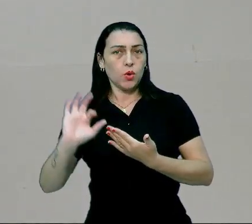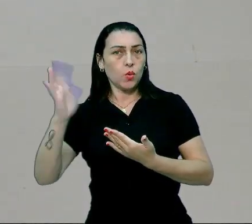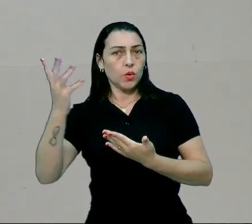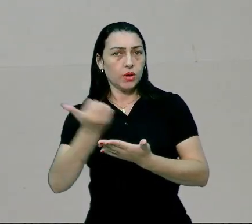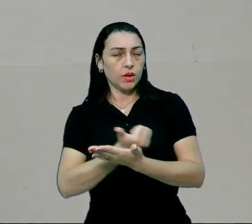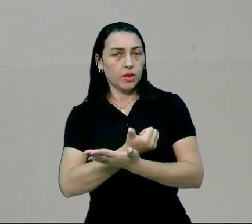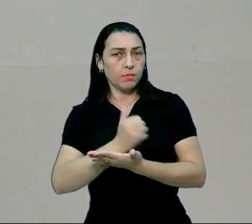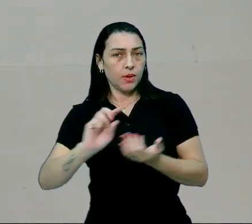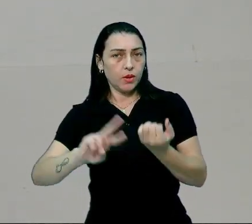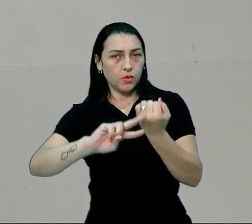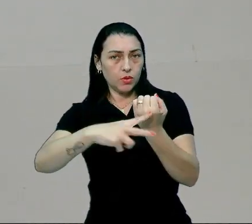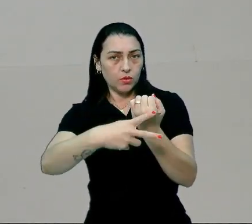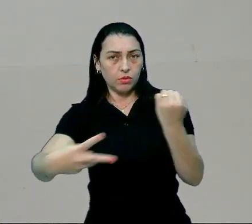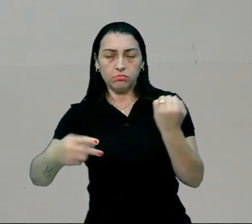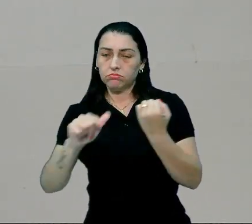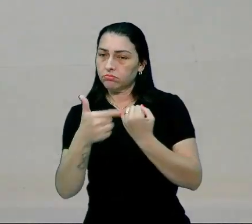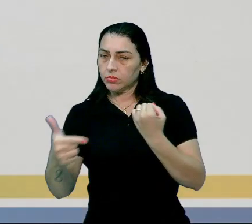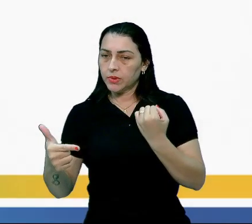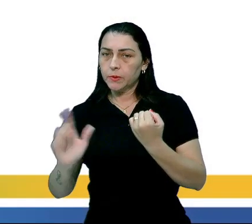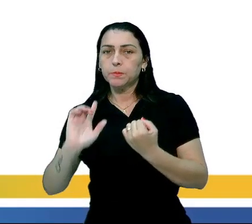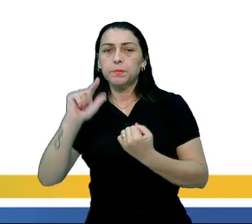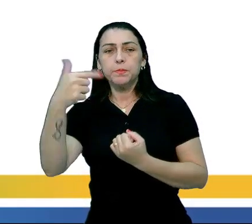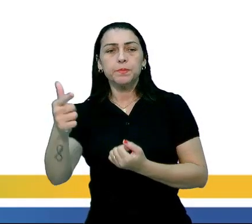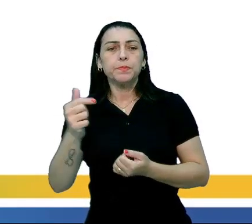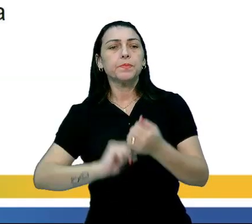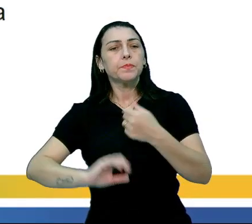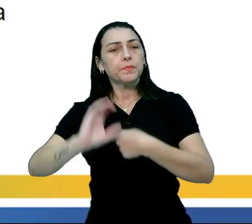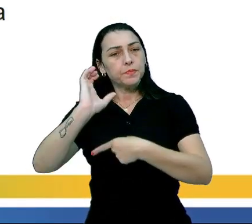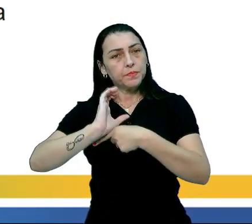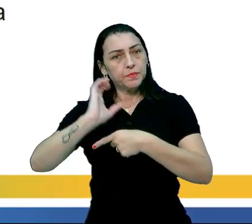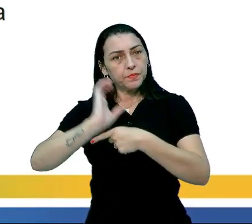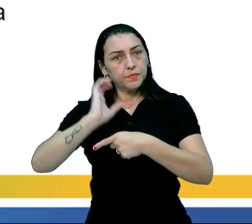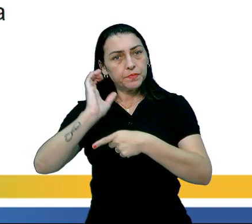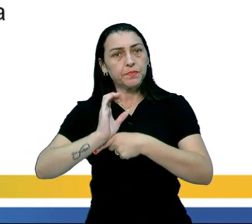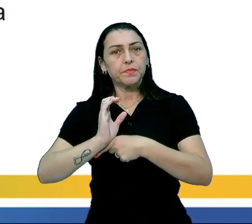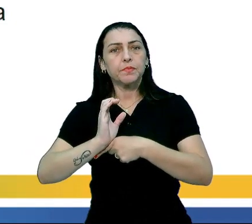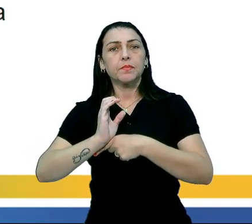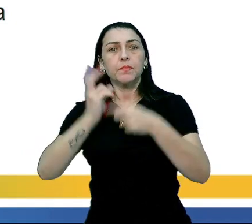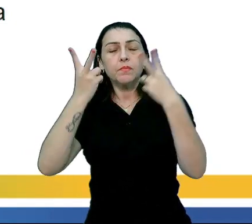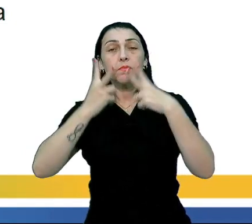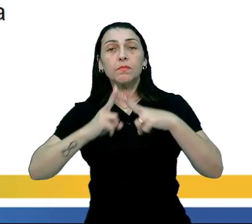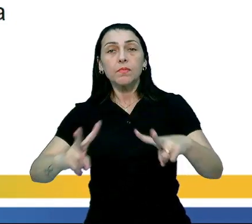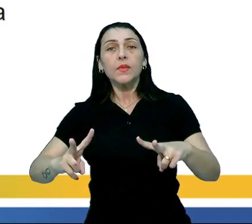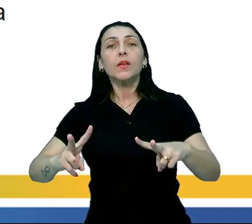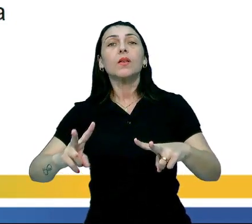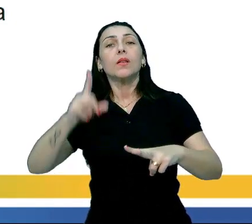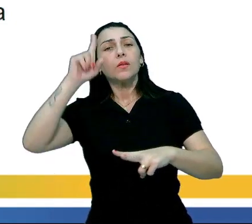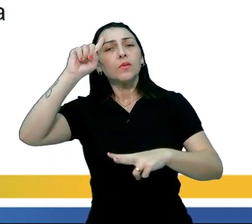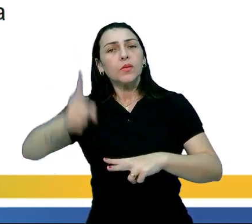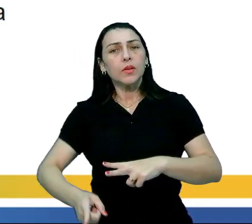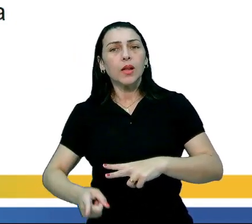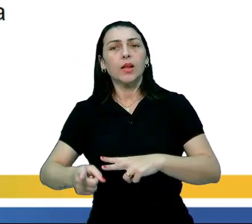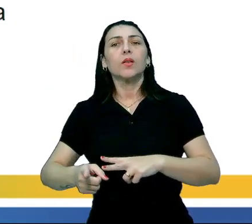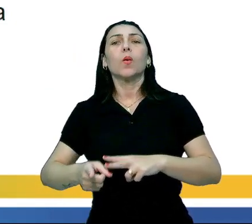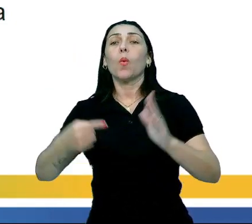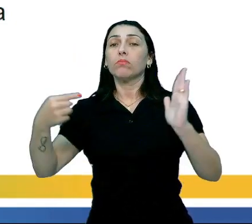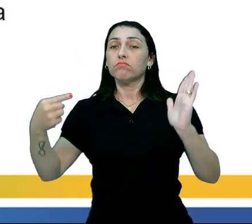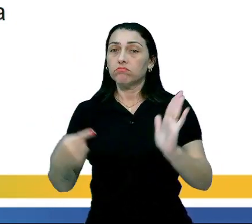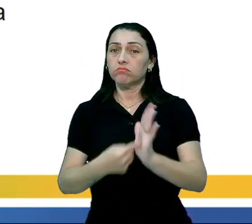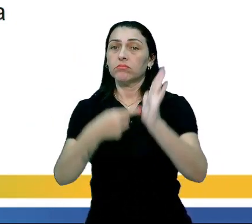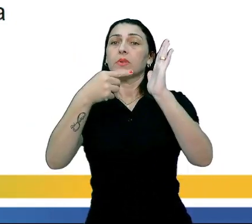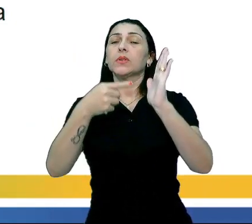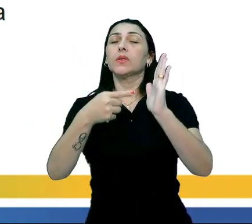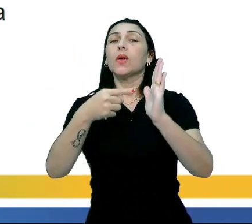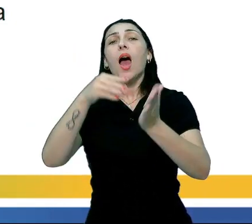consequência. Então, vamos à próxima. Letra C. Testemunho de autoridade